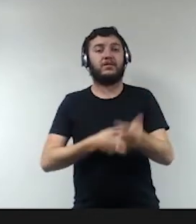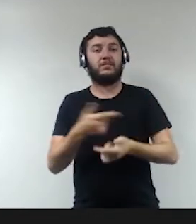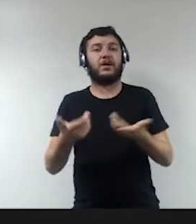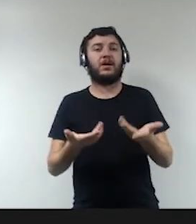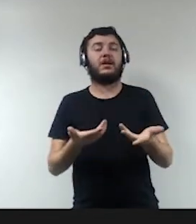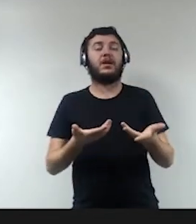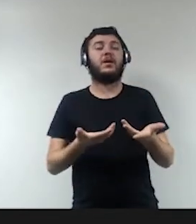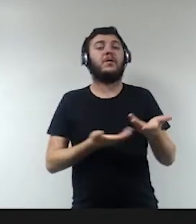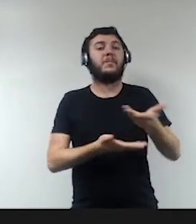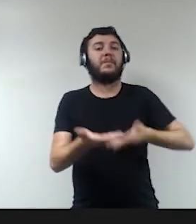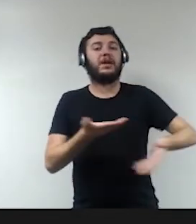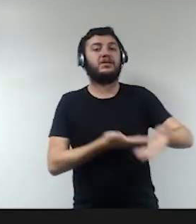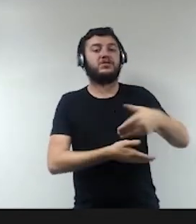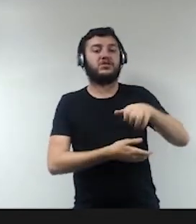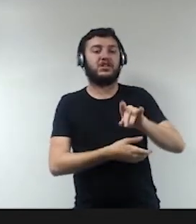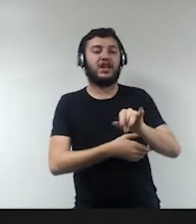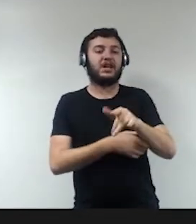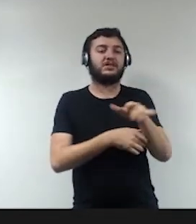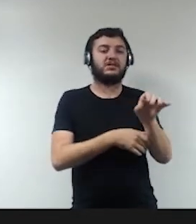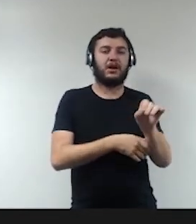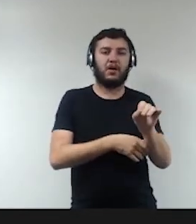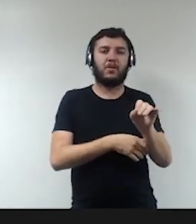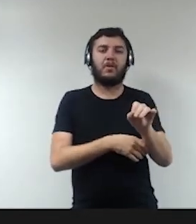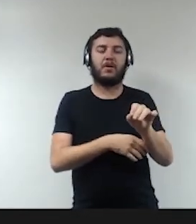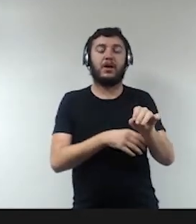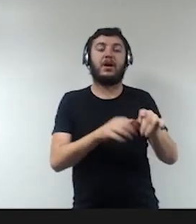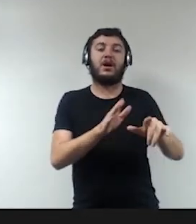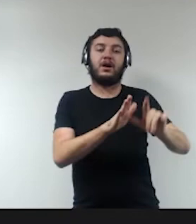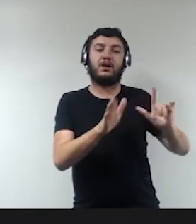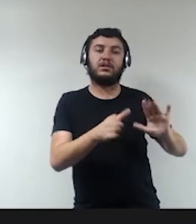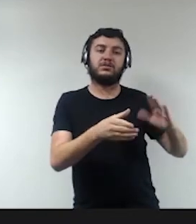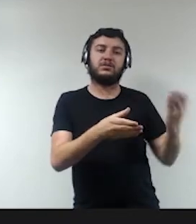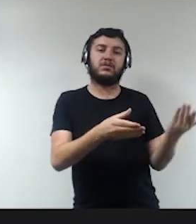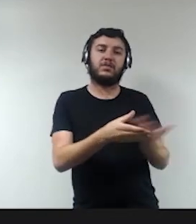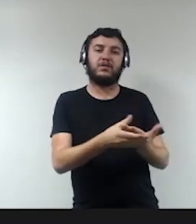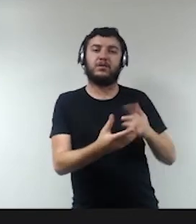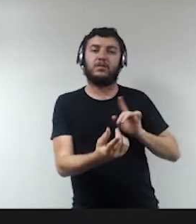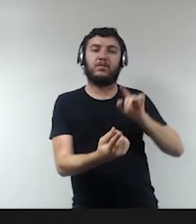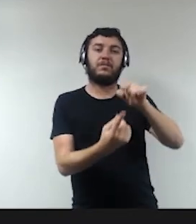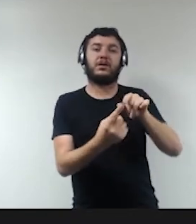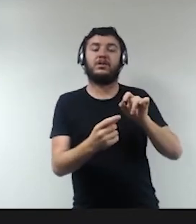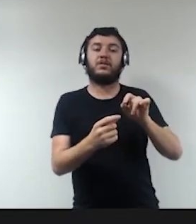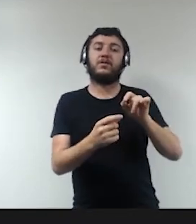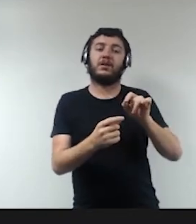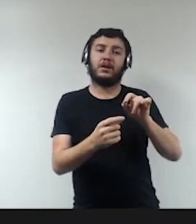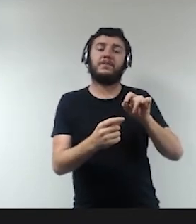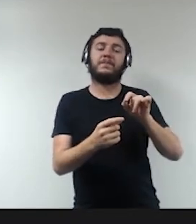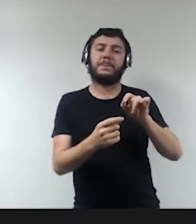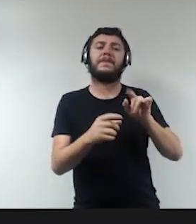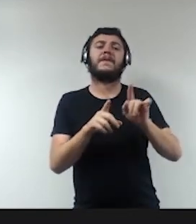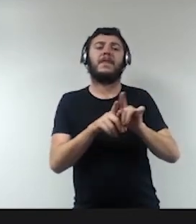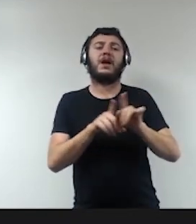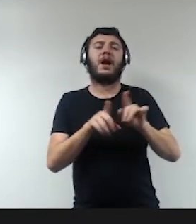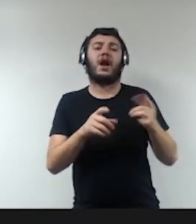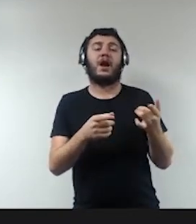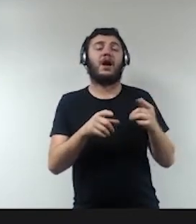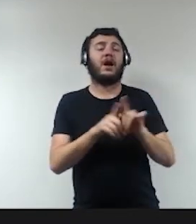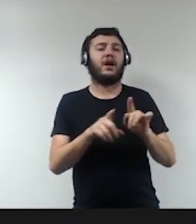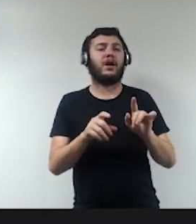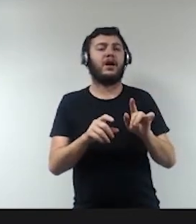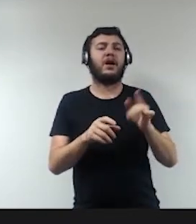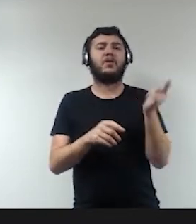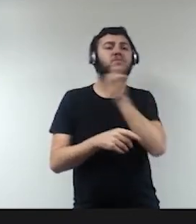mediação pré-processual com vistas a evitar recuperação judicial ou, se existente,